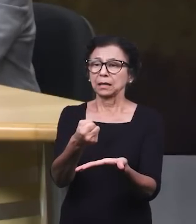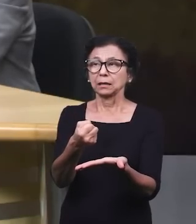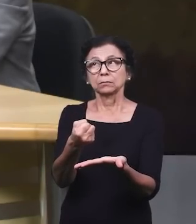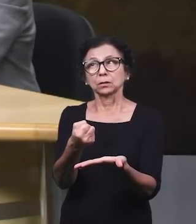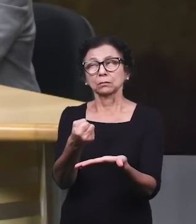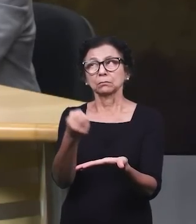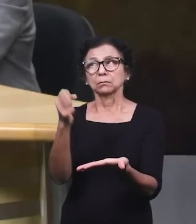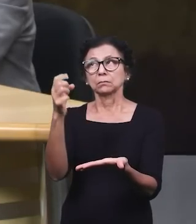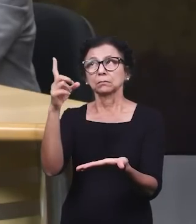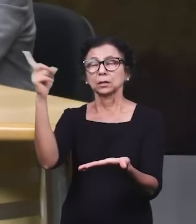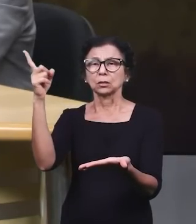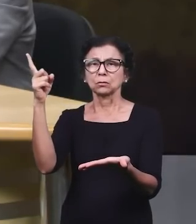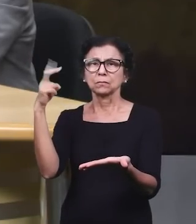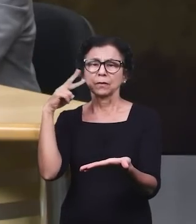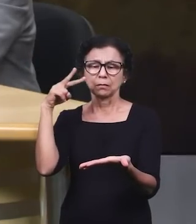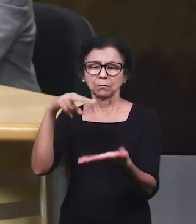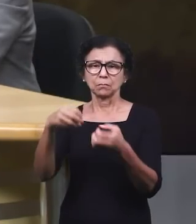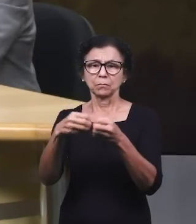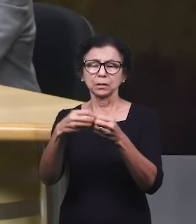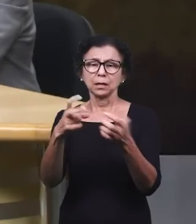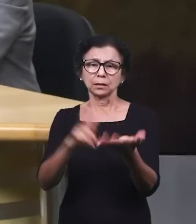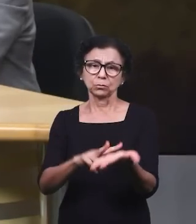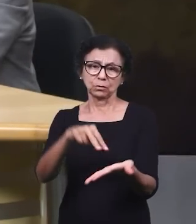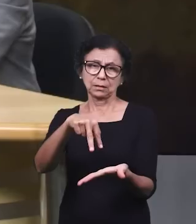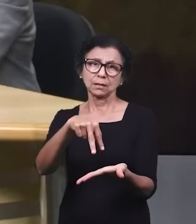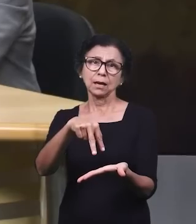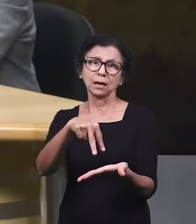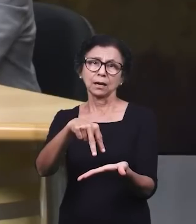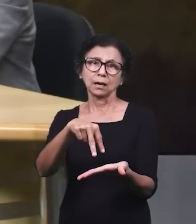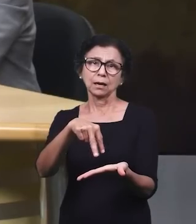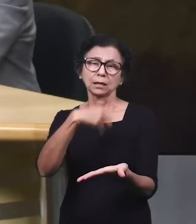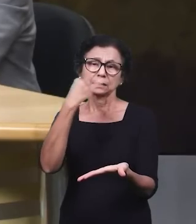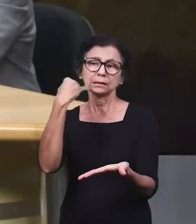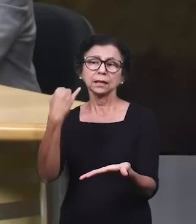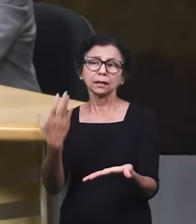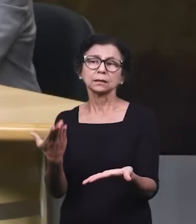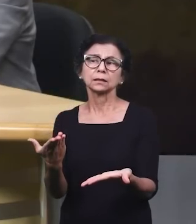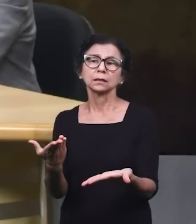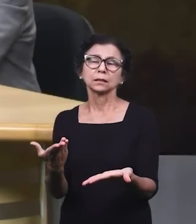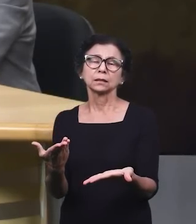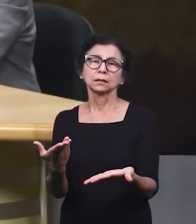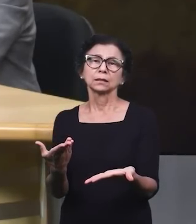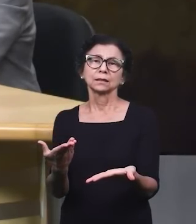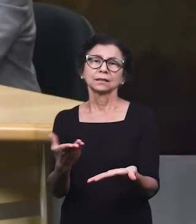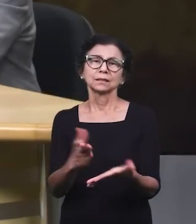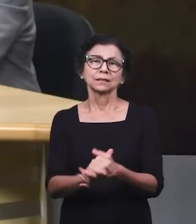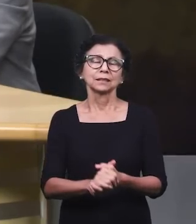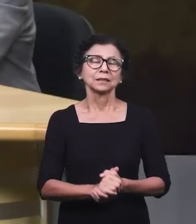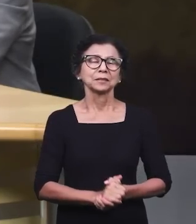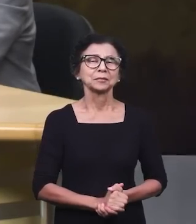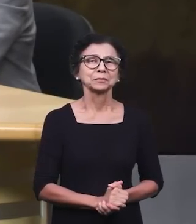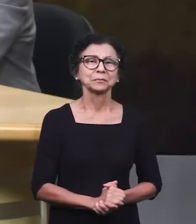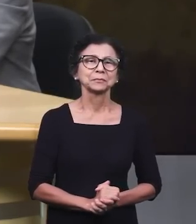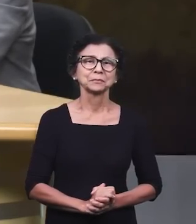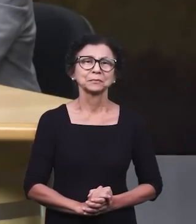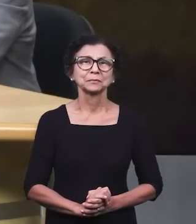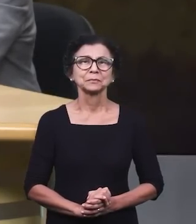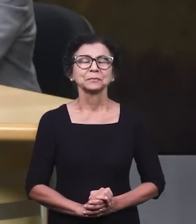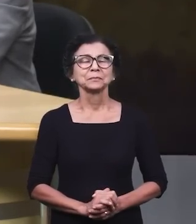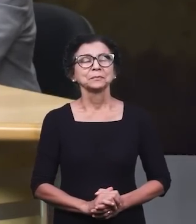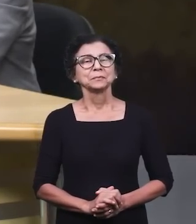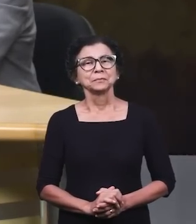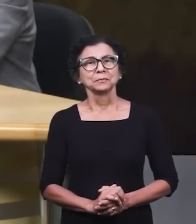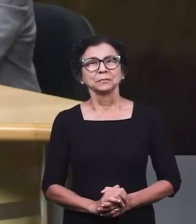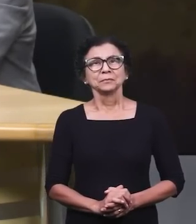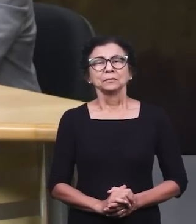está na obediência, pode ter certeza que você não vai perder. Nem que o Senhor tenha que operar uma ressurreição. Haverá momentos em que